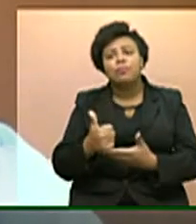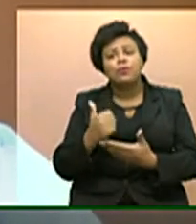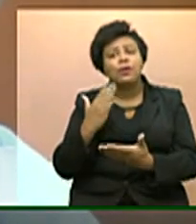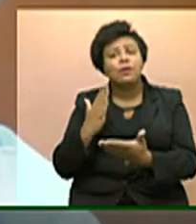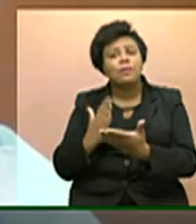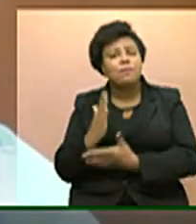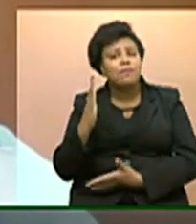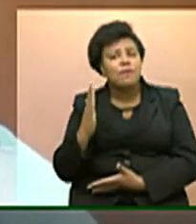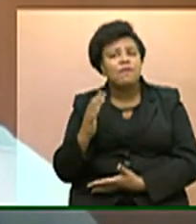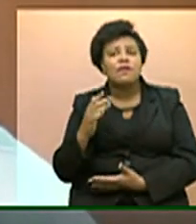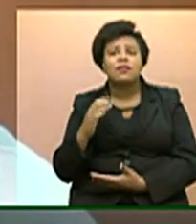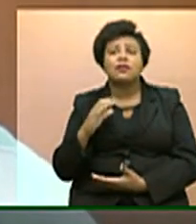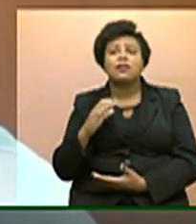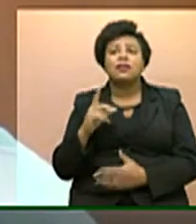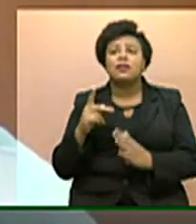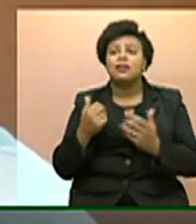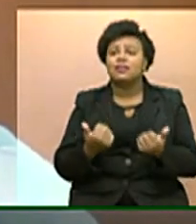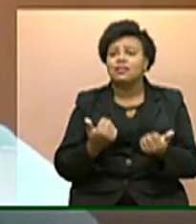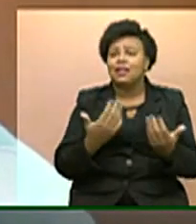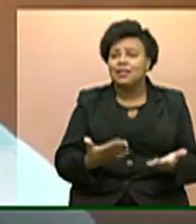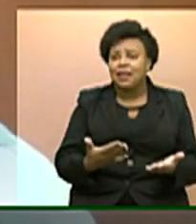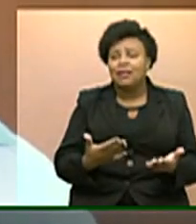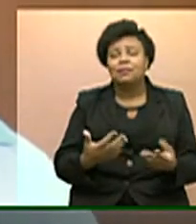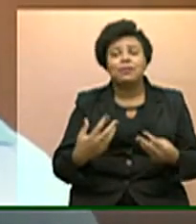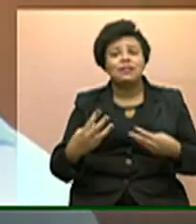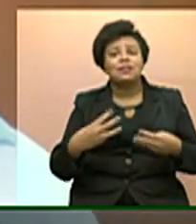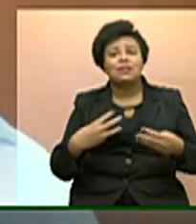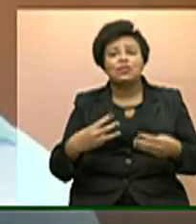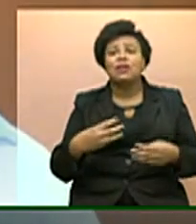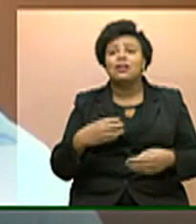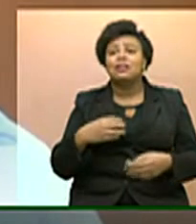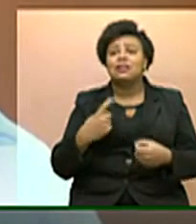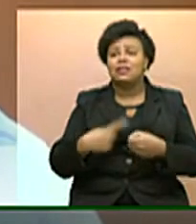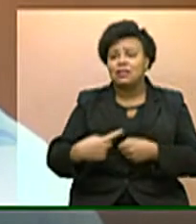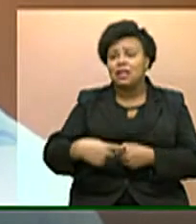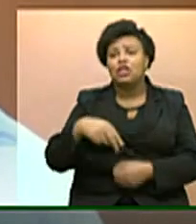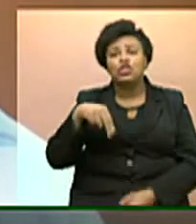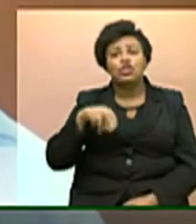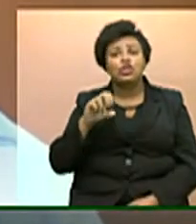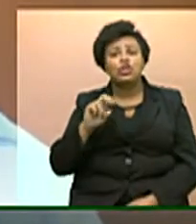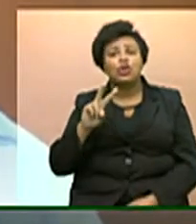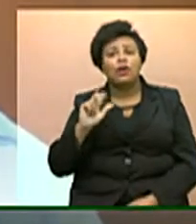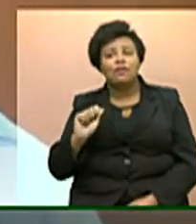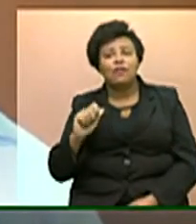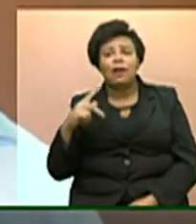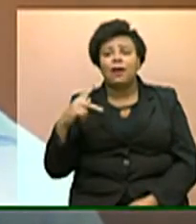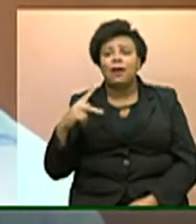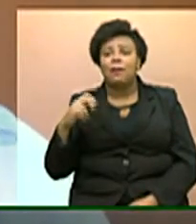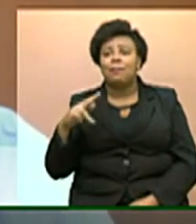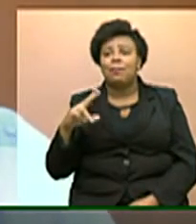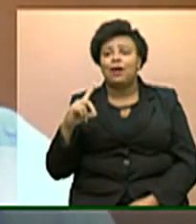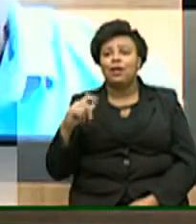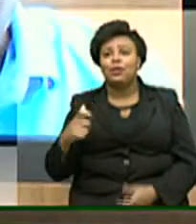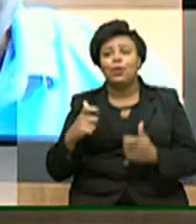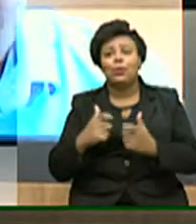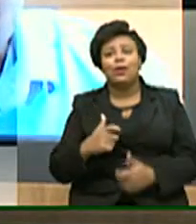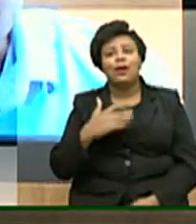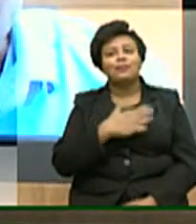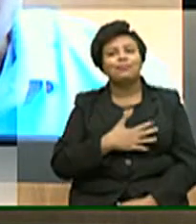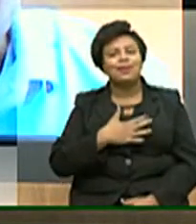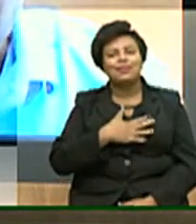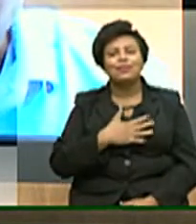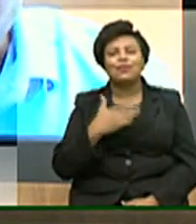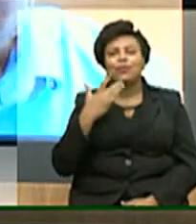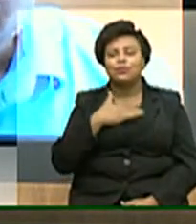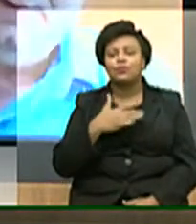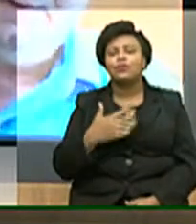aprovarmos essa cedência ao município de Nova Pádua, lugar tão abrasível e agradável na nossa Serra Gaúcha. Era isso, presidente, obrigado. Ok,